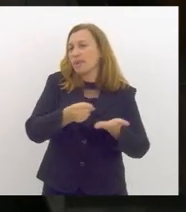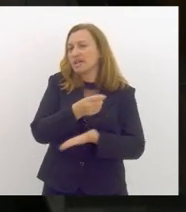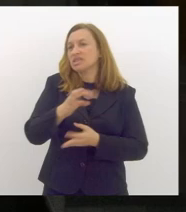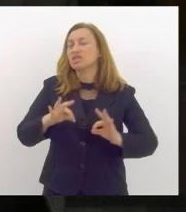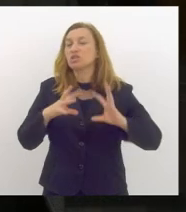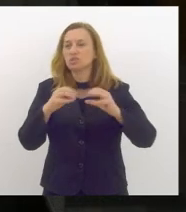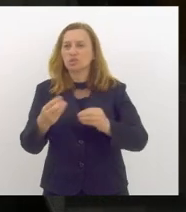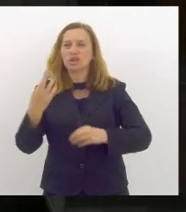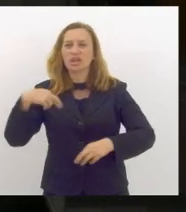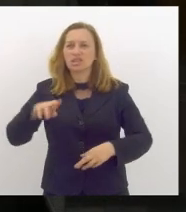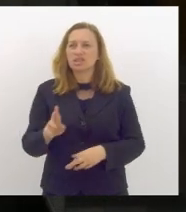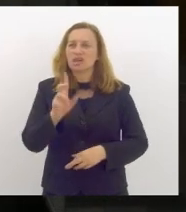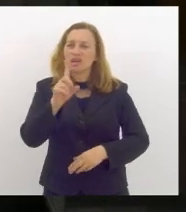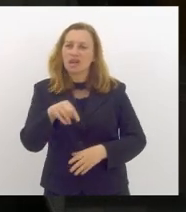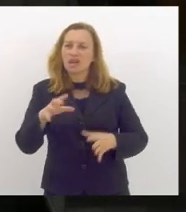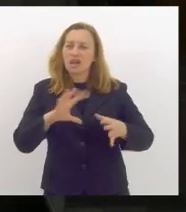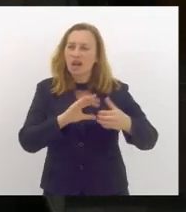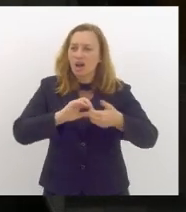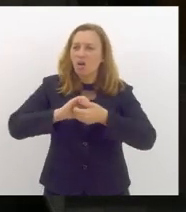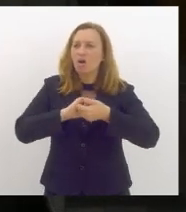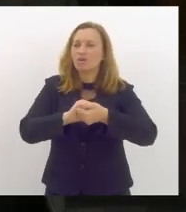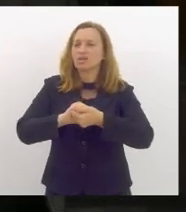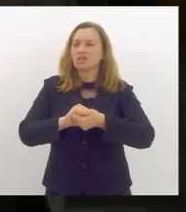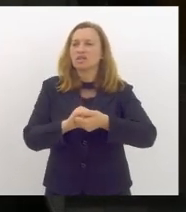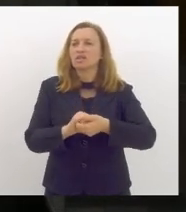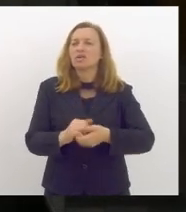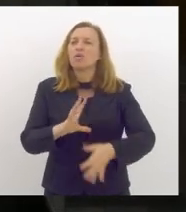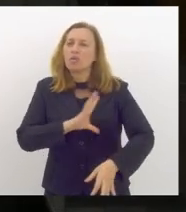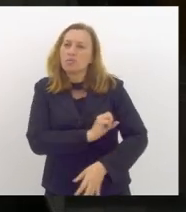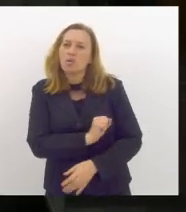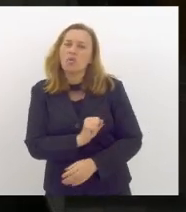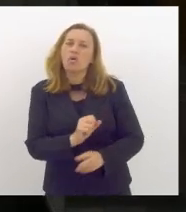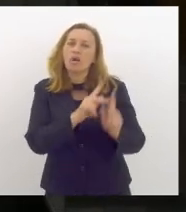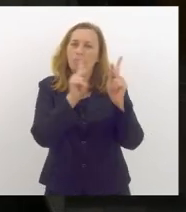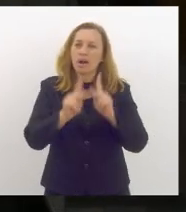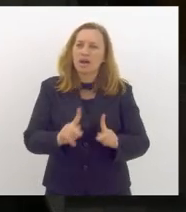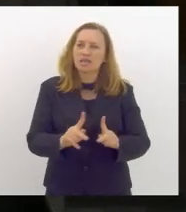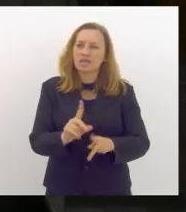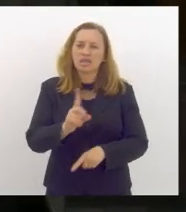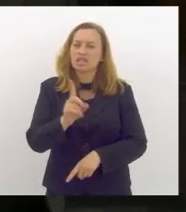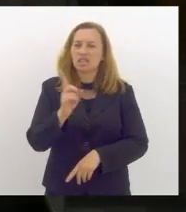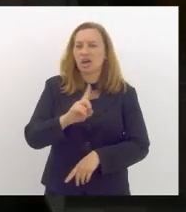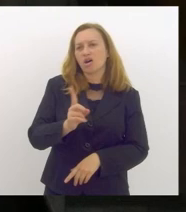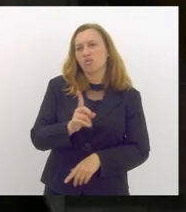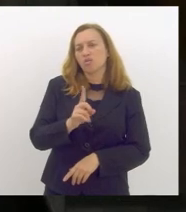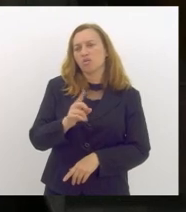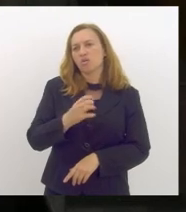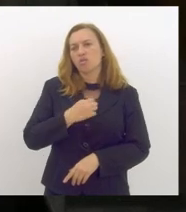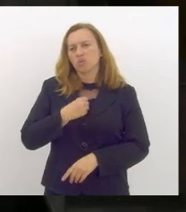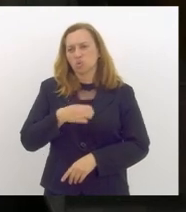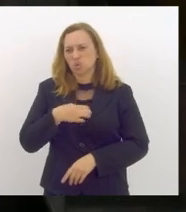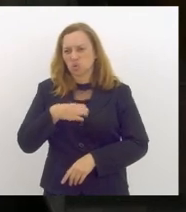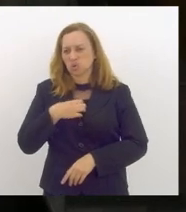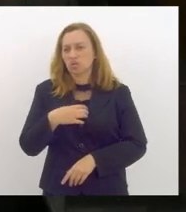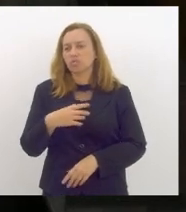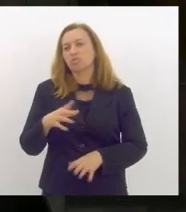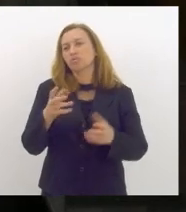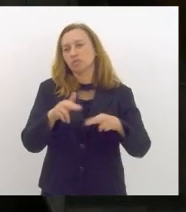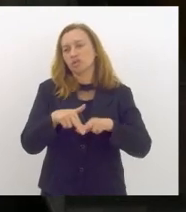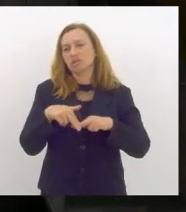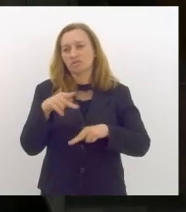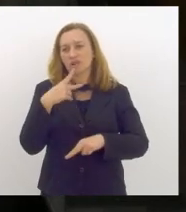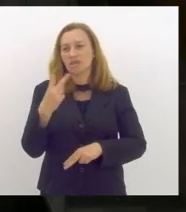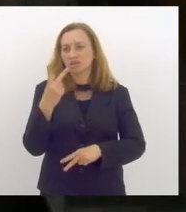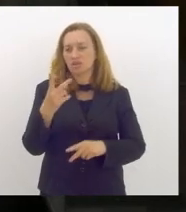toda religião é a Fraternidade O Amor o afeto e não o ódio por isso que fiz questão de falar sobre